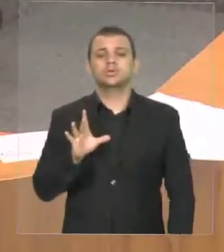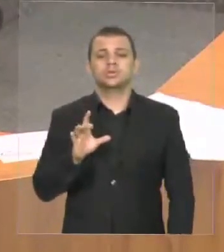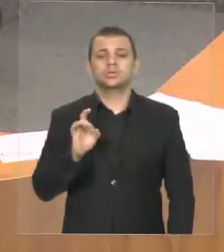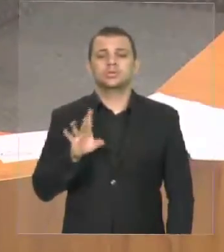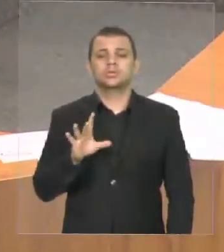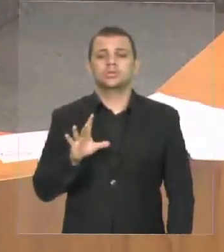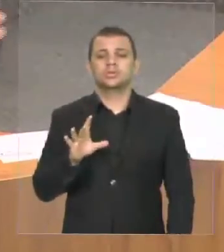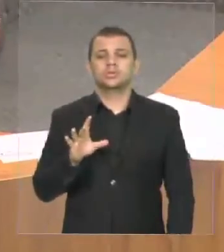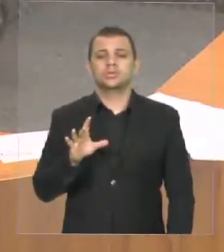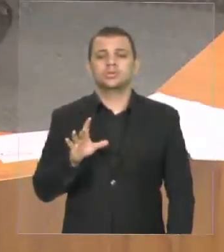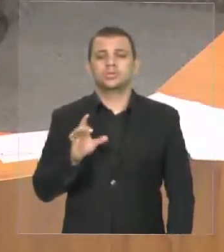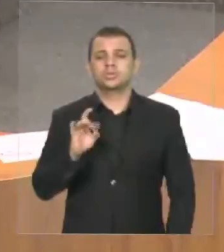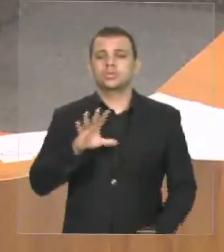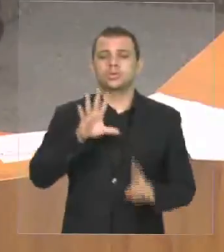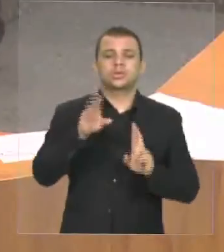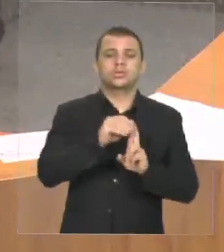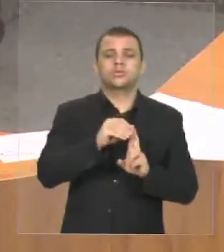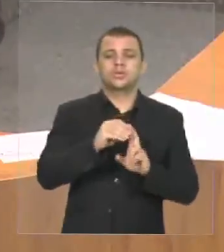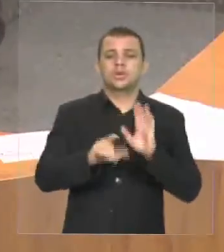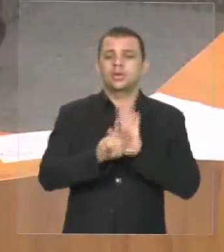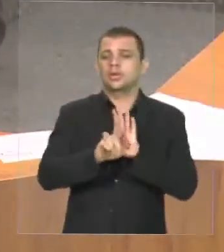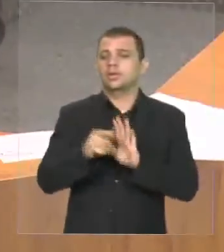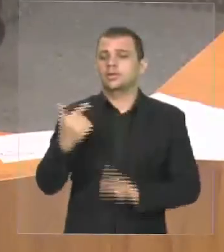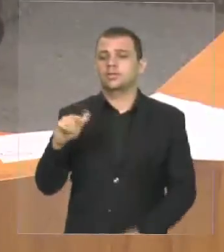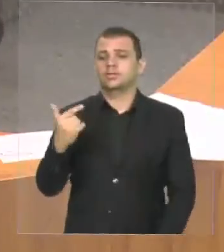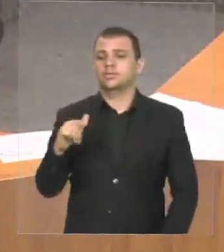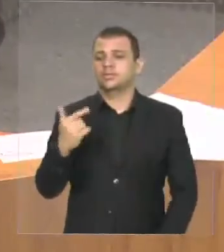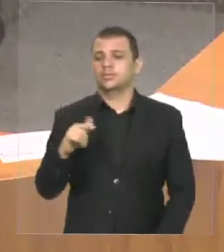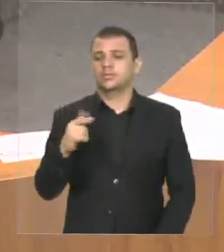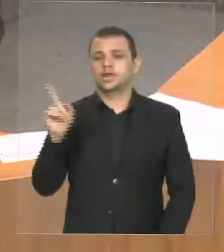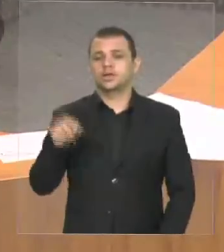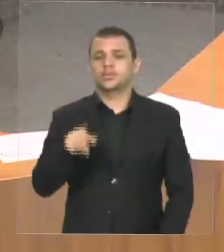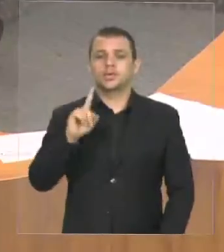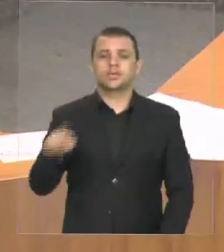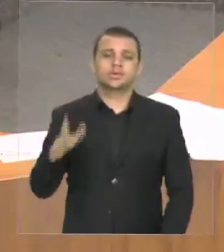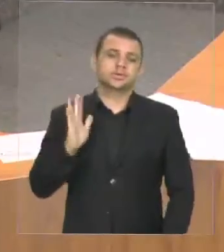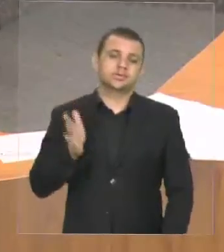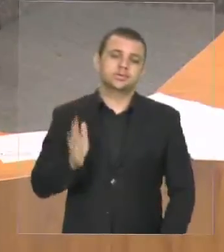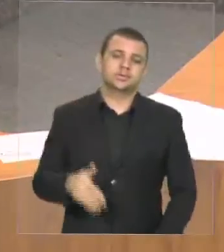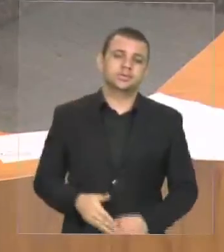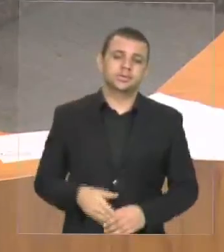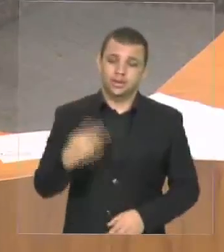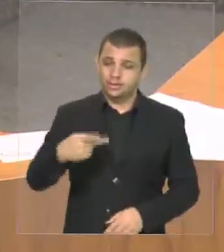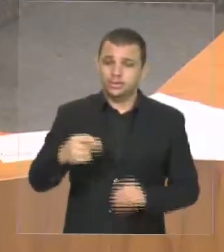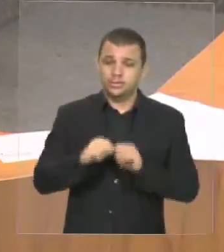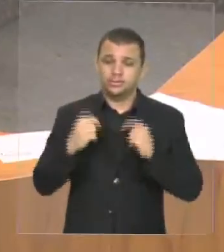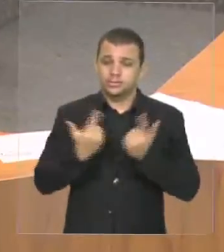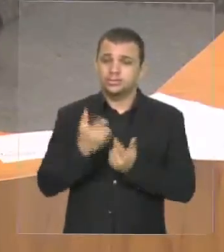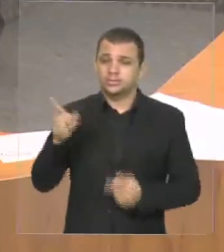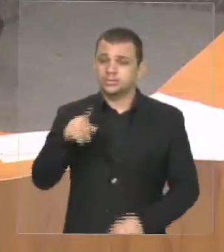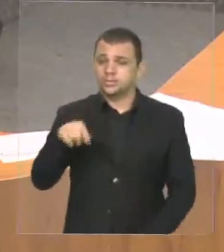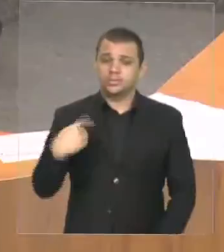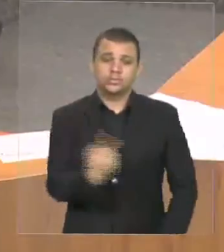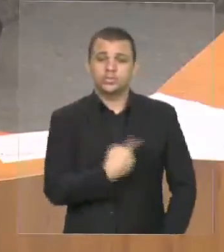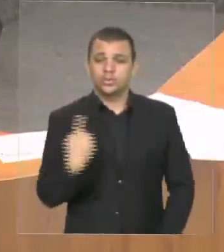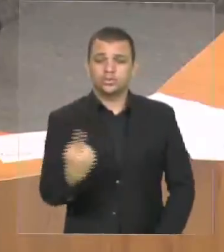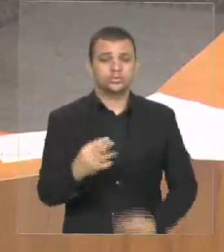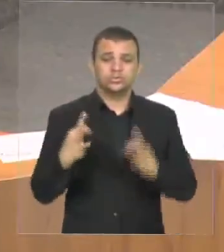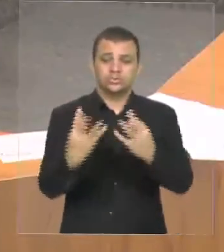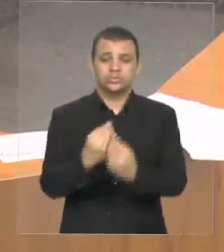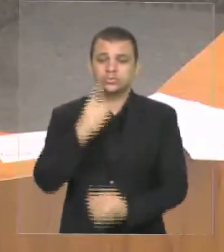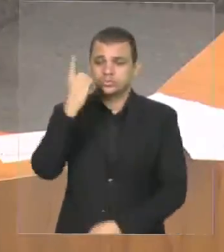Leitor, referência a uma lei que não existe mais, que já foi revogado por esta casa, por mim, por Vossa Excelência, por todos